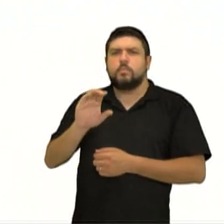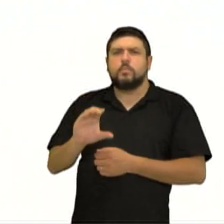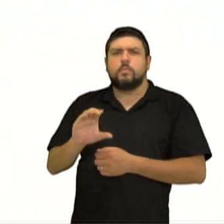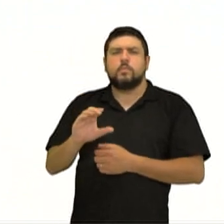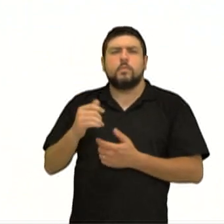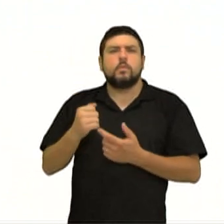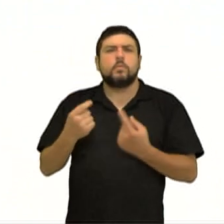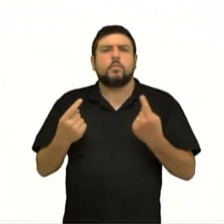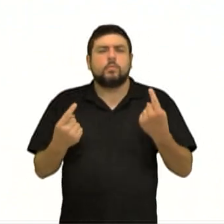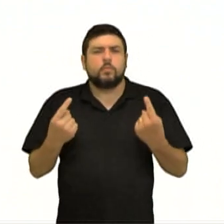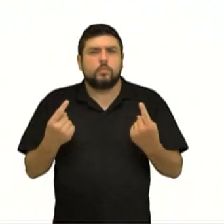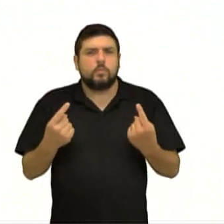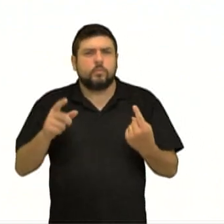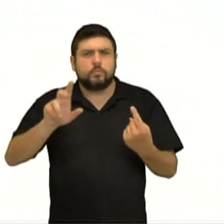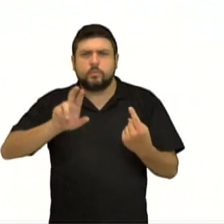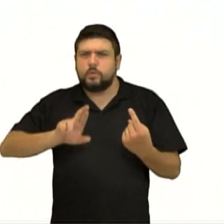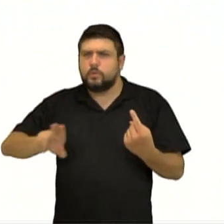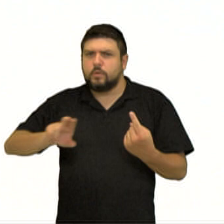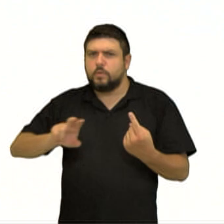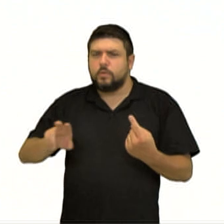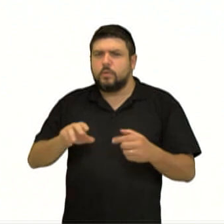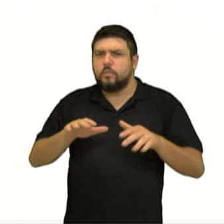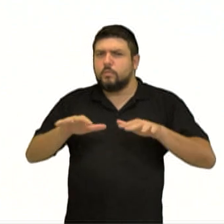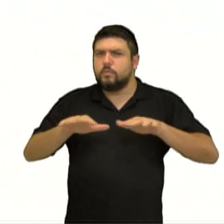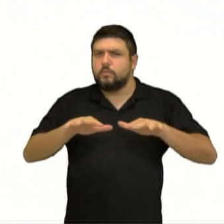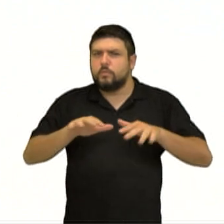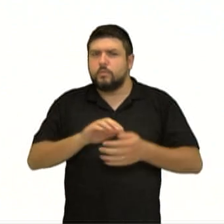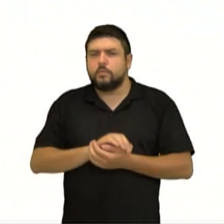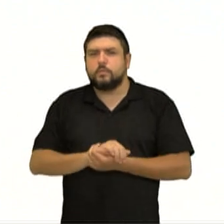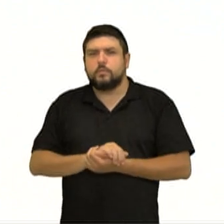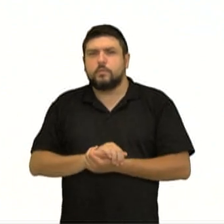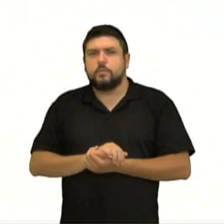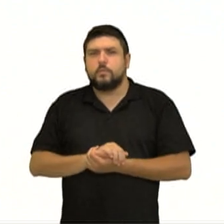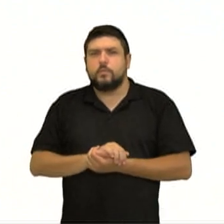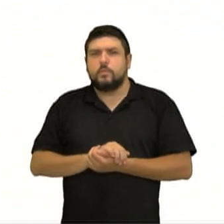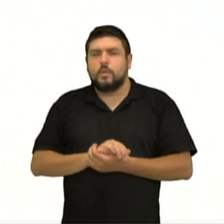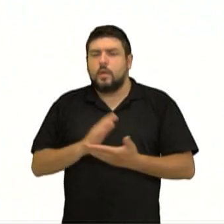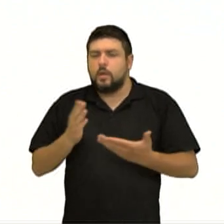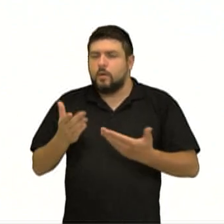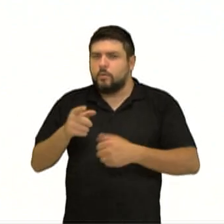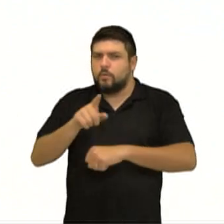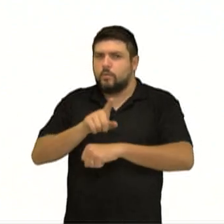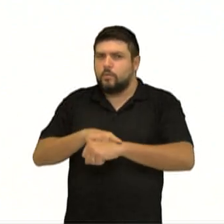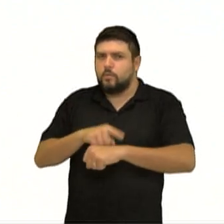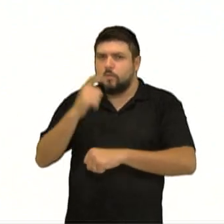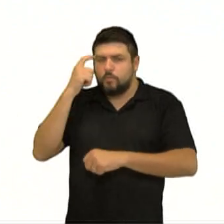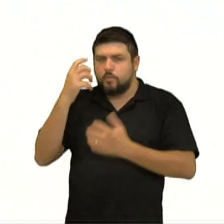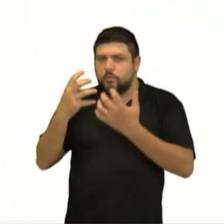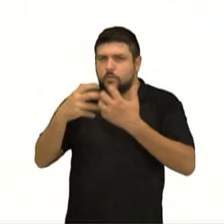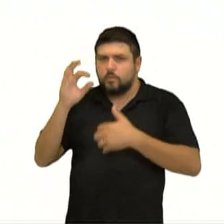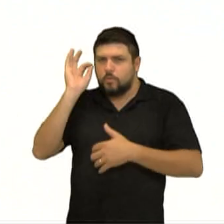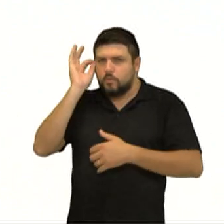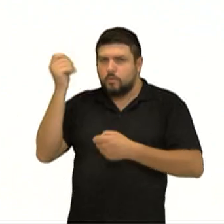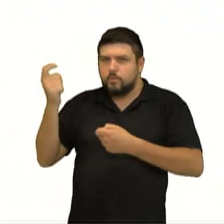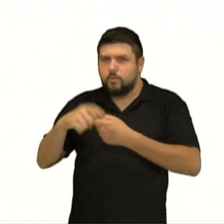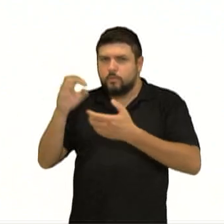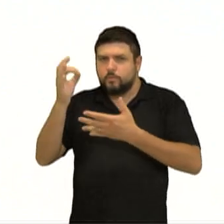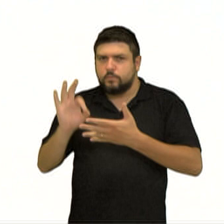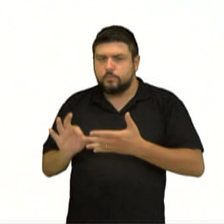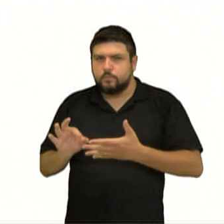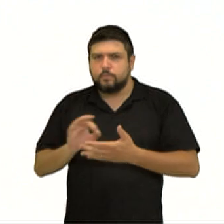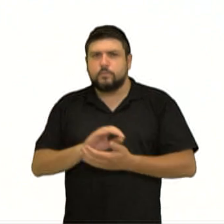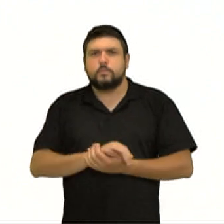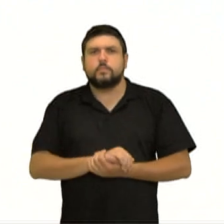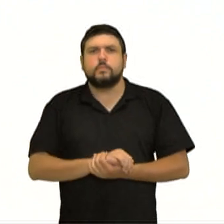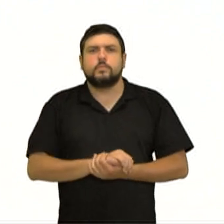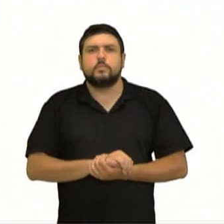C, a massa? Lembre-se da fórmula aí, beleza? Eu vou dar um tempinho para vocês, daqui a pouco a gente volta para discutir essa questão.